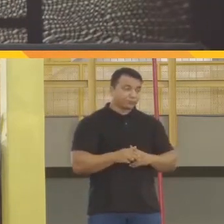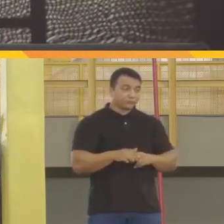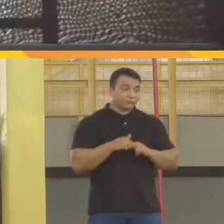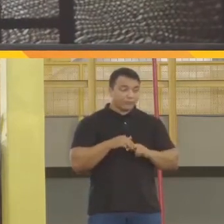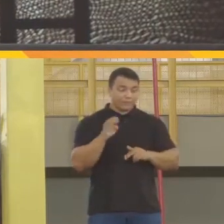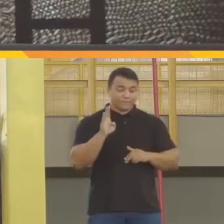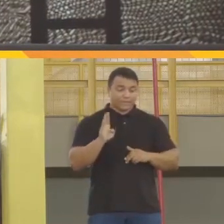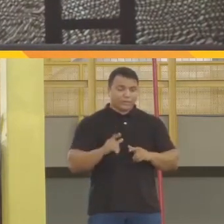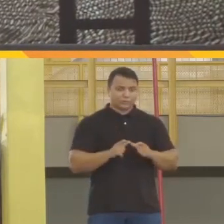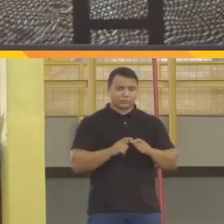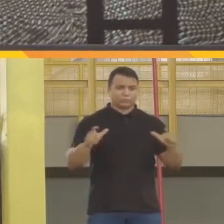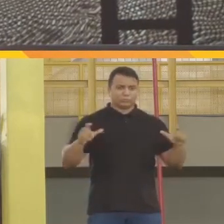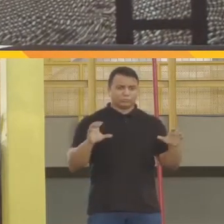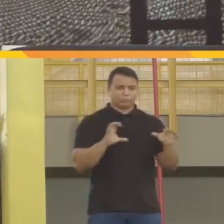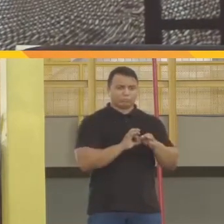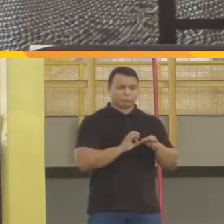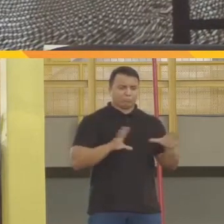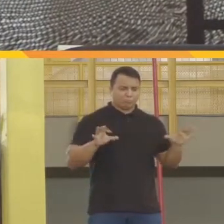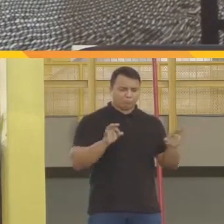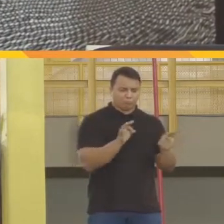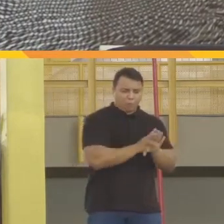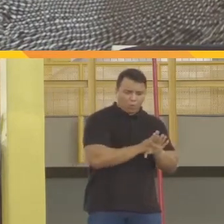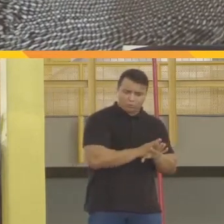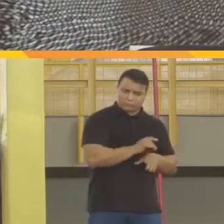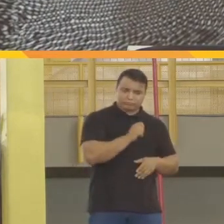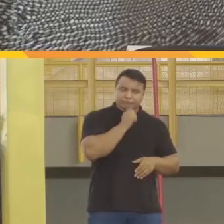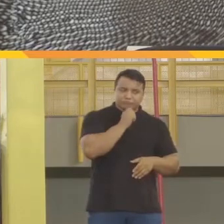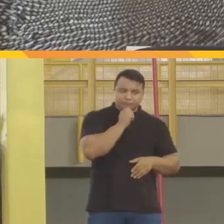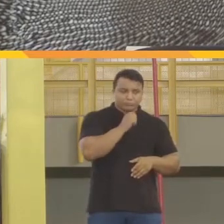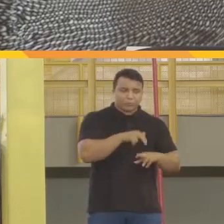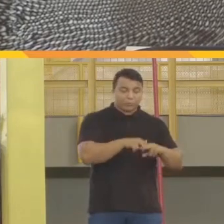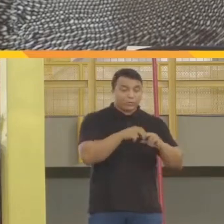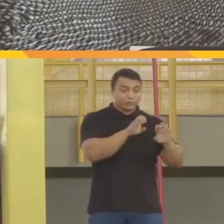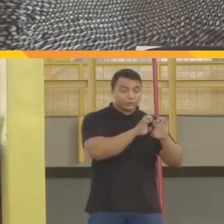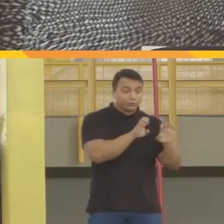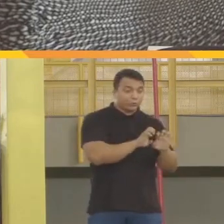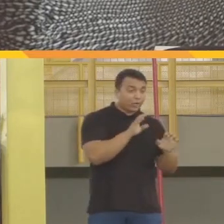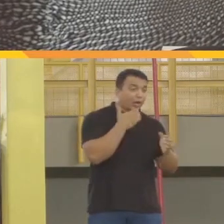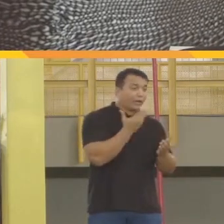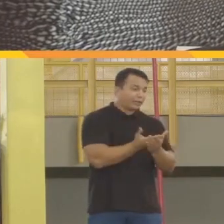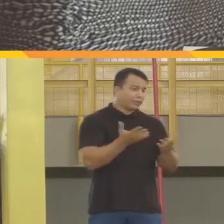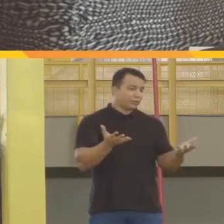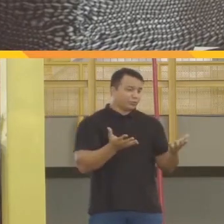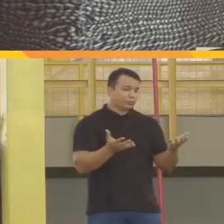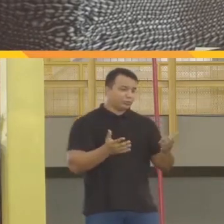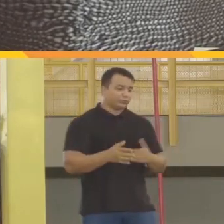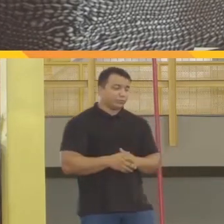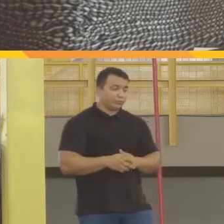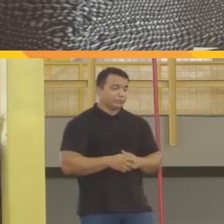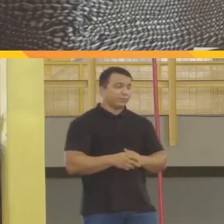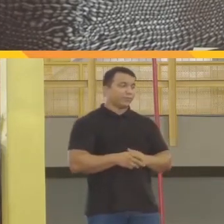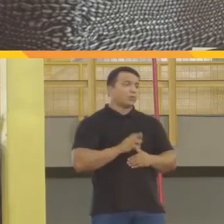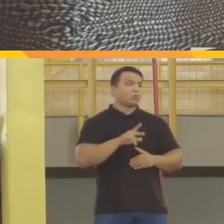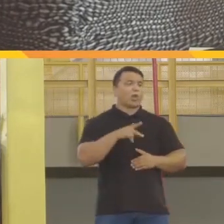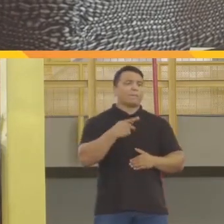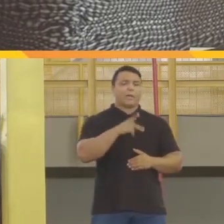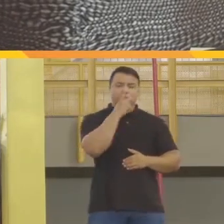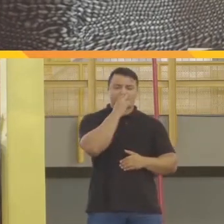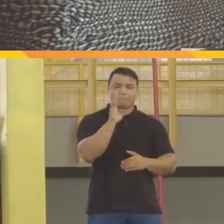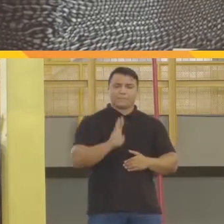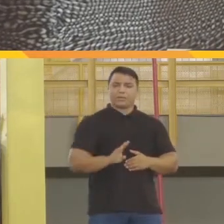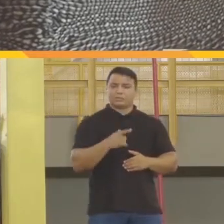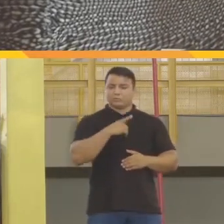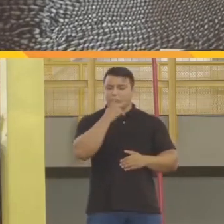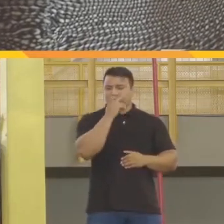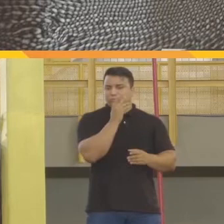Brasil independente das amarras que se estruturam e sobrevivem até hoje. Não tornou o Brasil independente